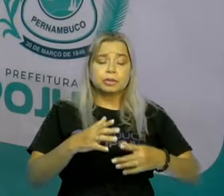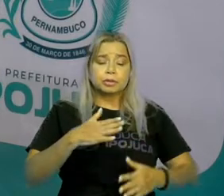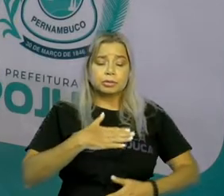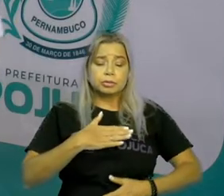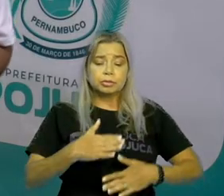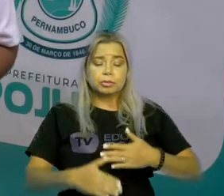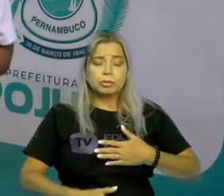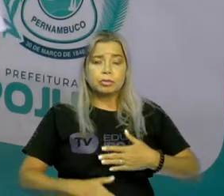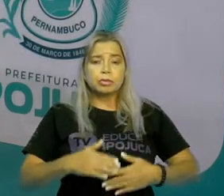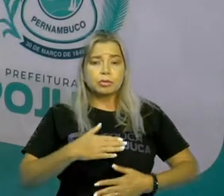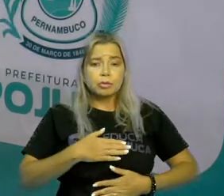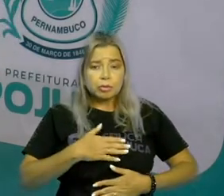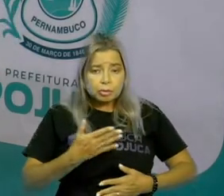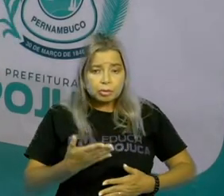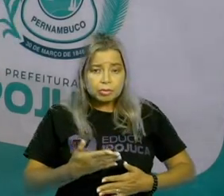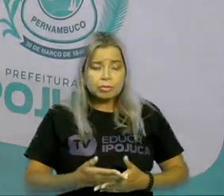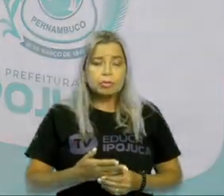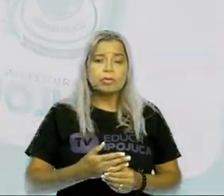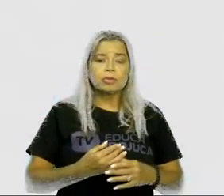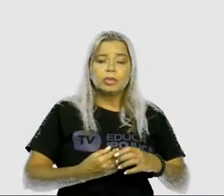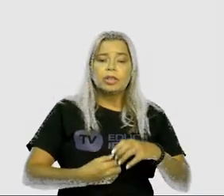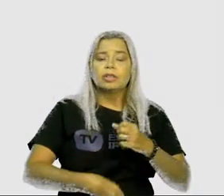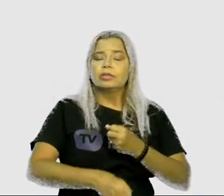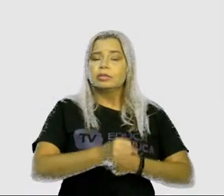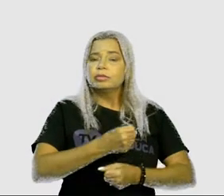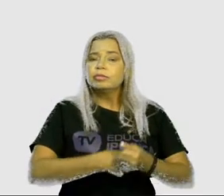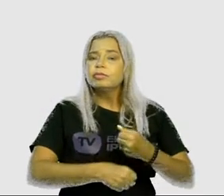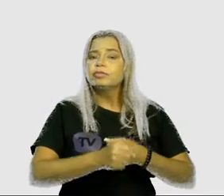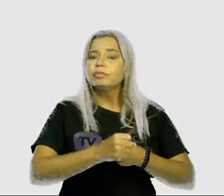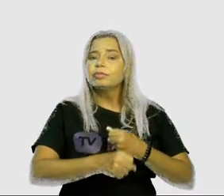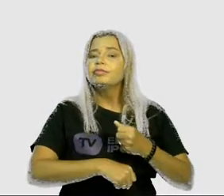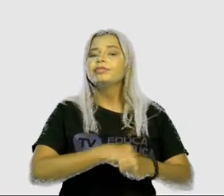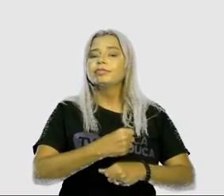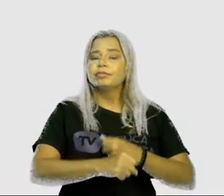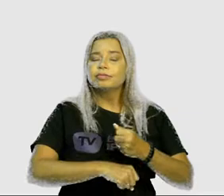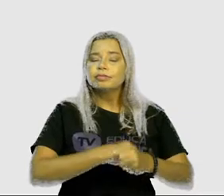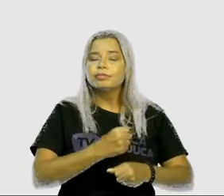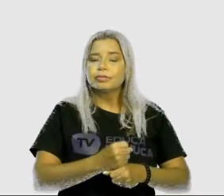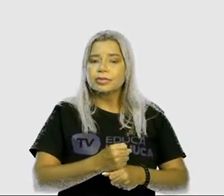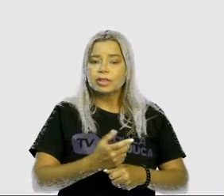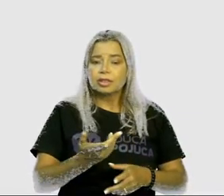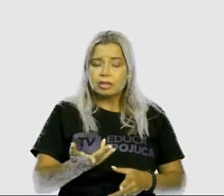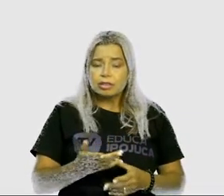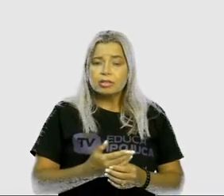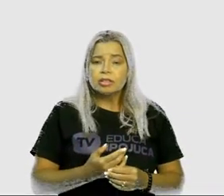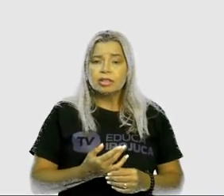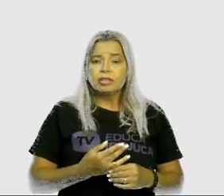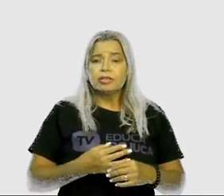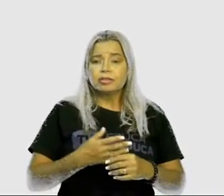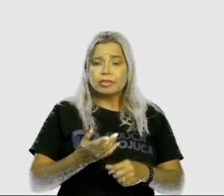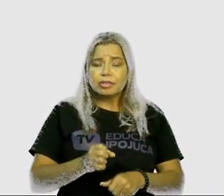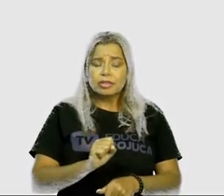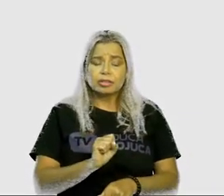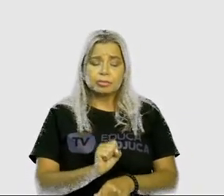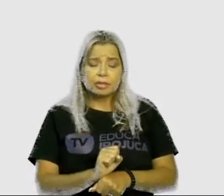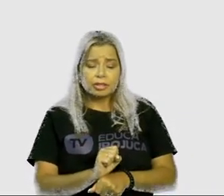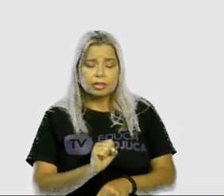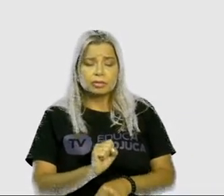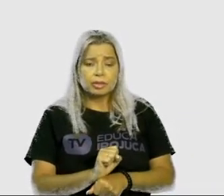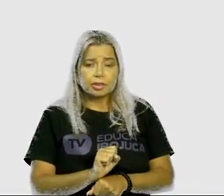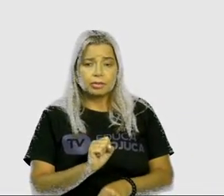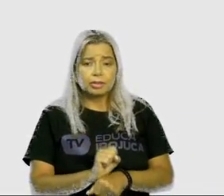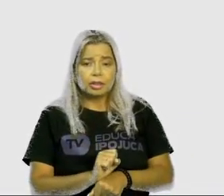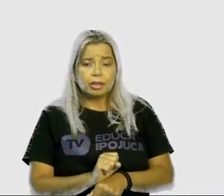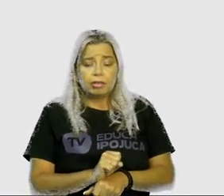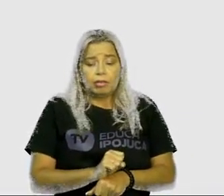a gente não flexibiliza, se a gente não se movimenta, o que é que acontece com o nosso corpo? Ele congela. Mas se a gente tem esse processo de